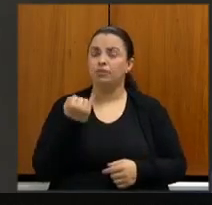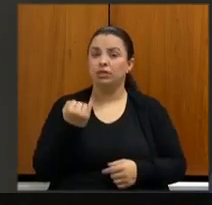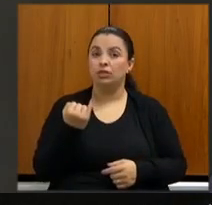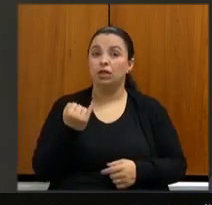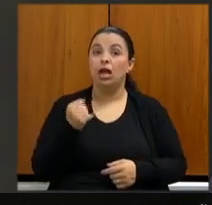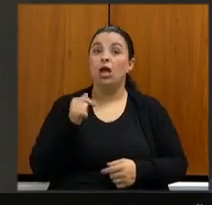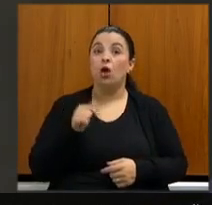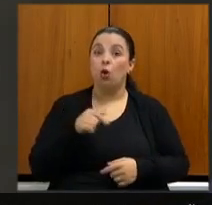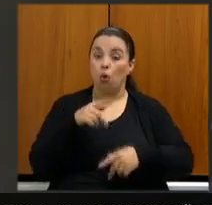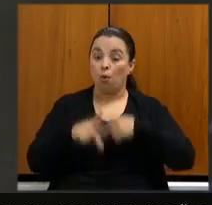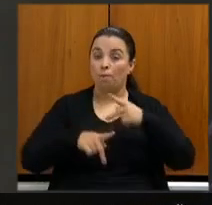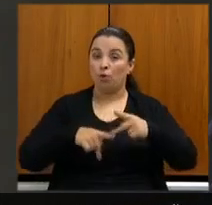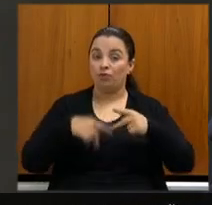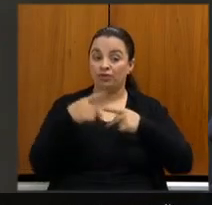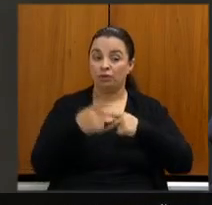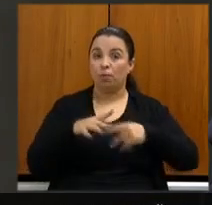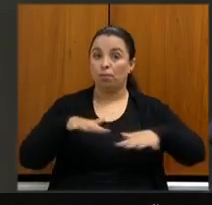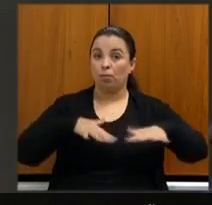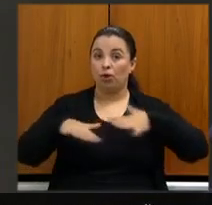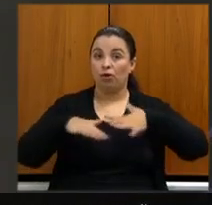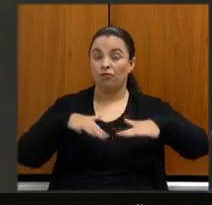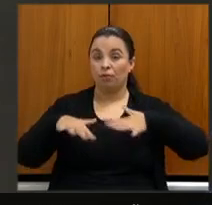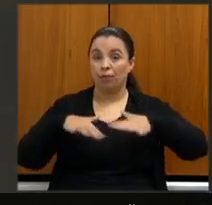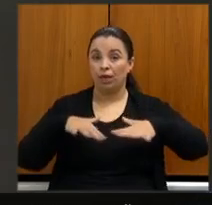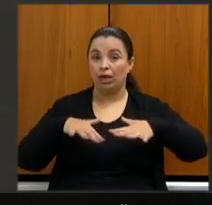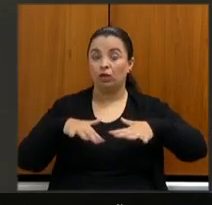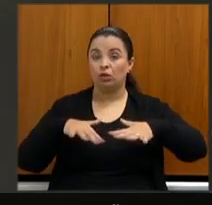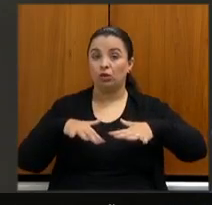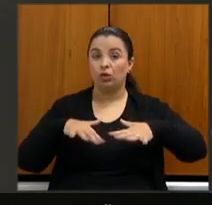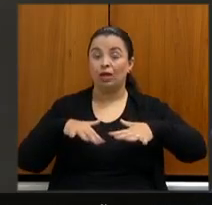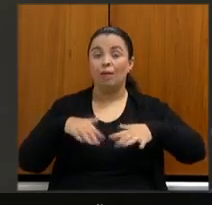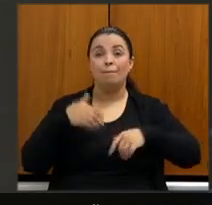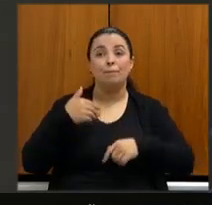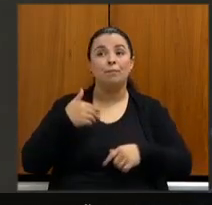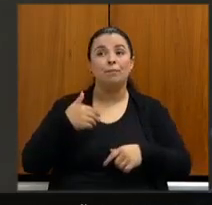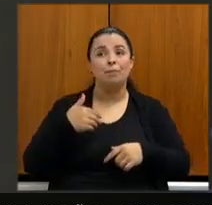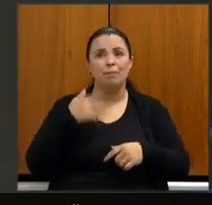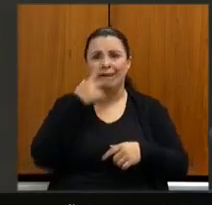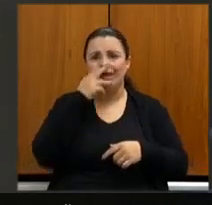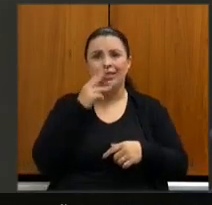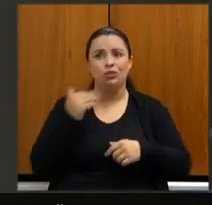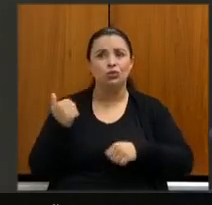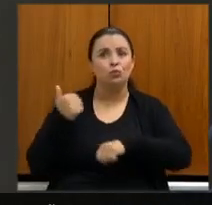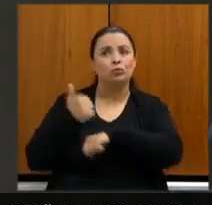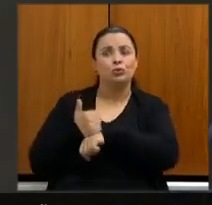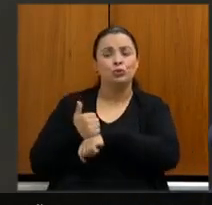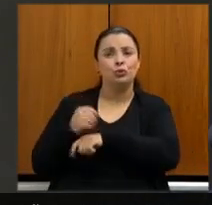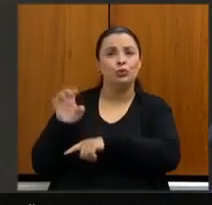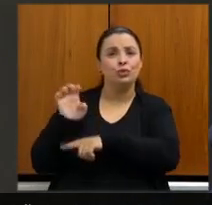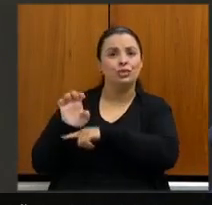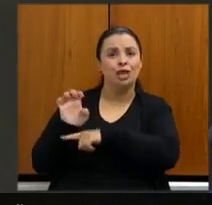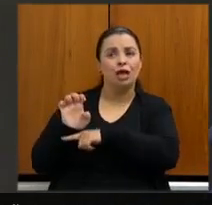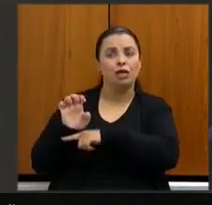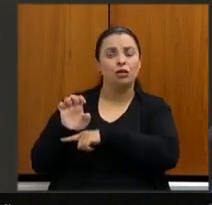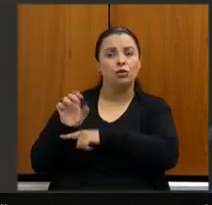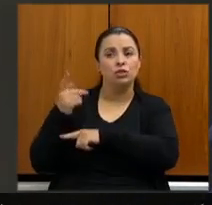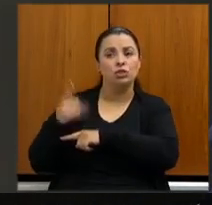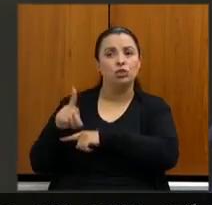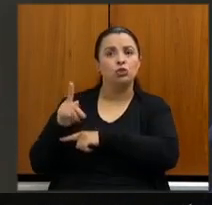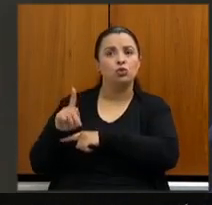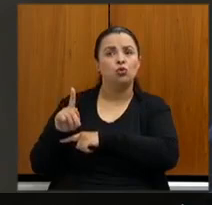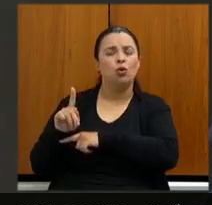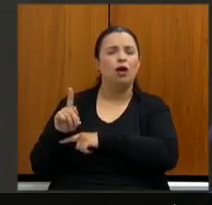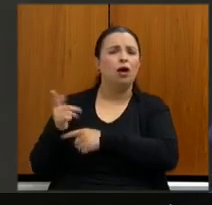movimentos populares eles têm cada vez mais é substituído o estado não acolhimento e na organização da das